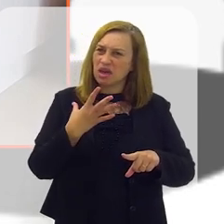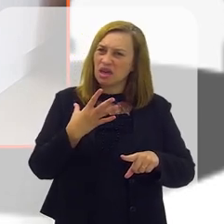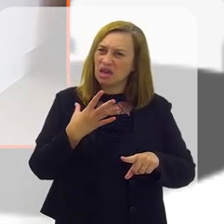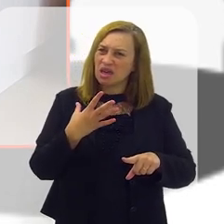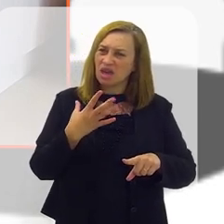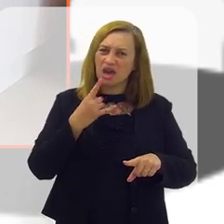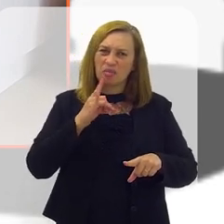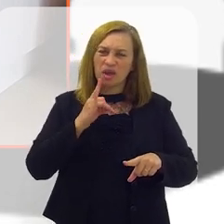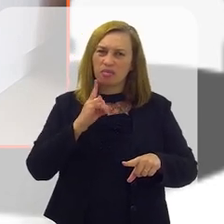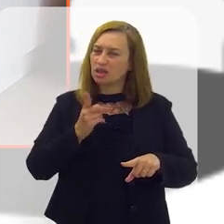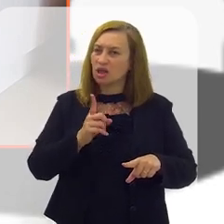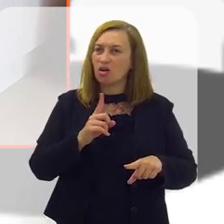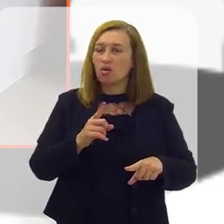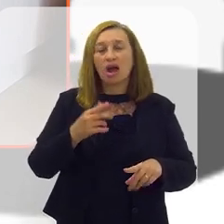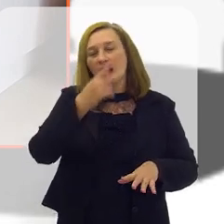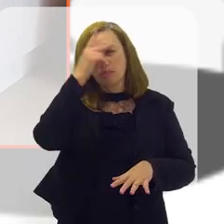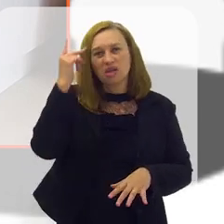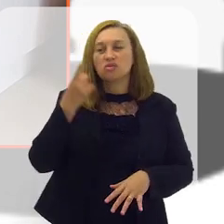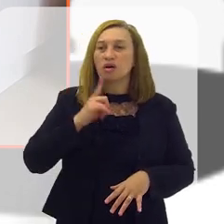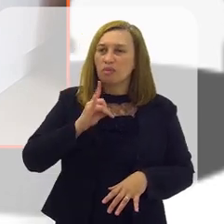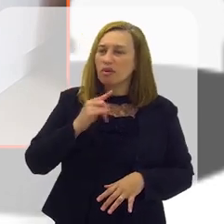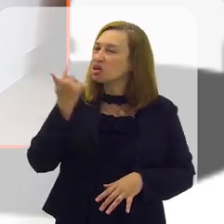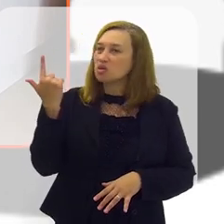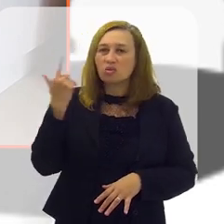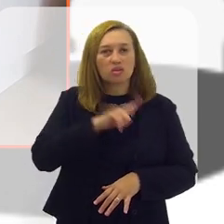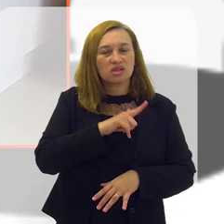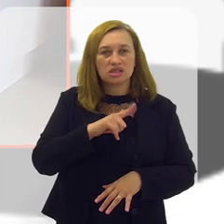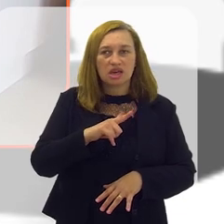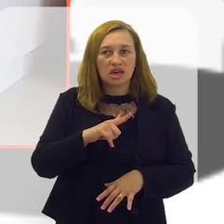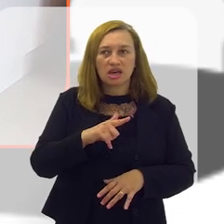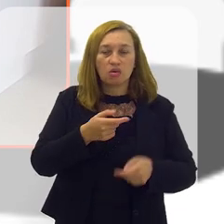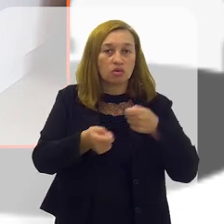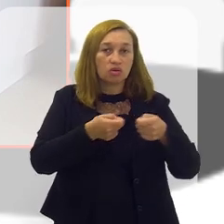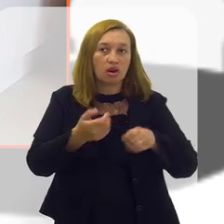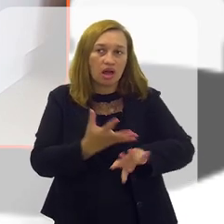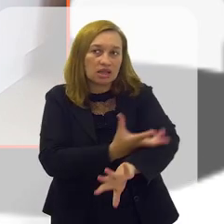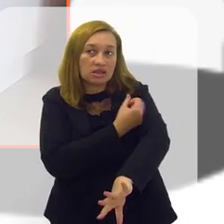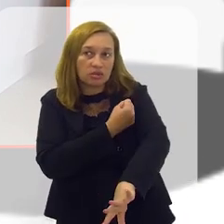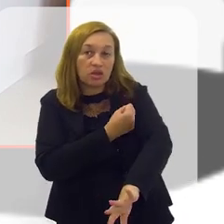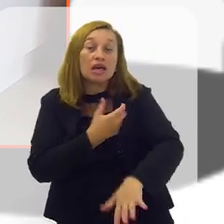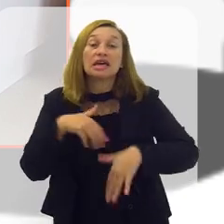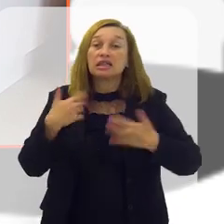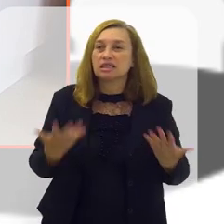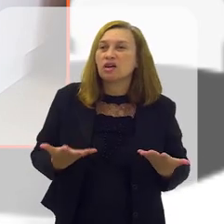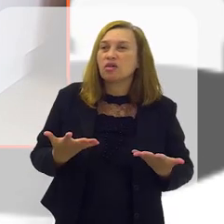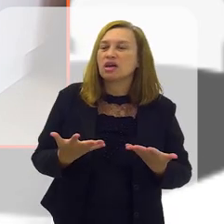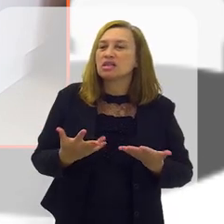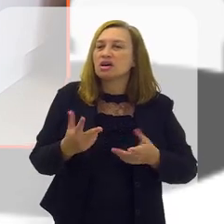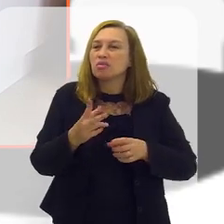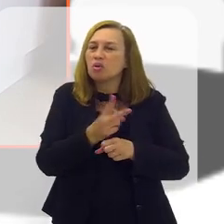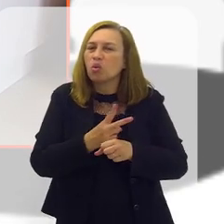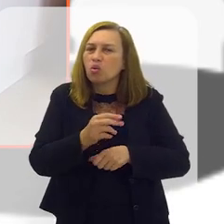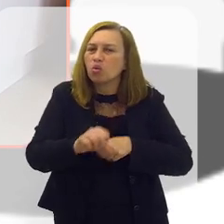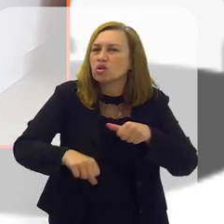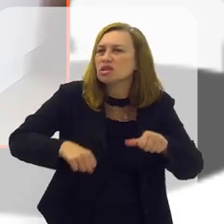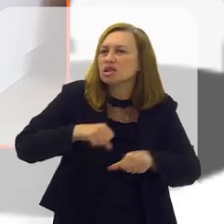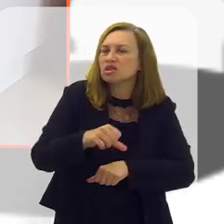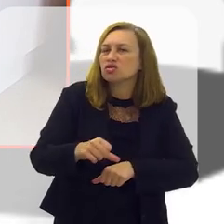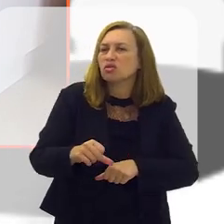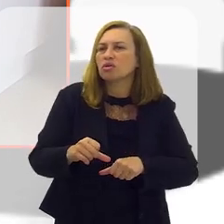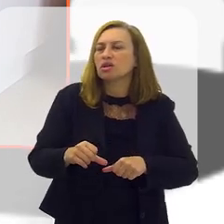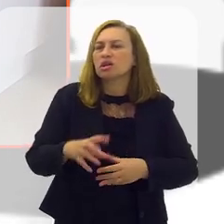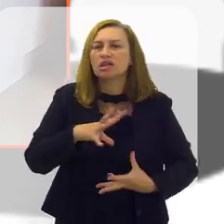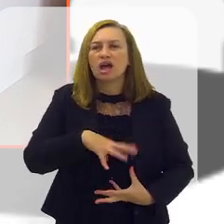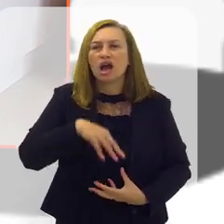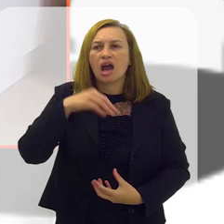por um prejuízo emocional, que ela não conseguiu lidar com as emoções, né? Então, essa busca por uma